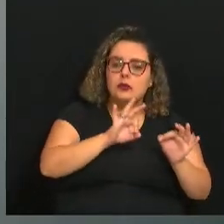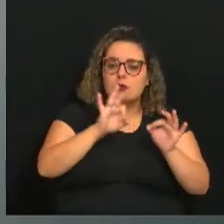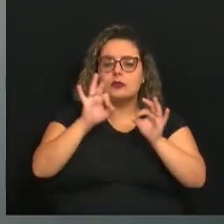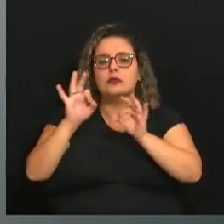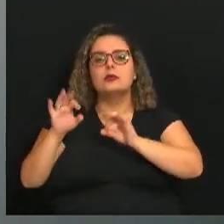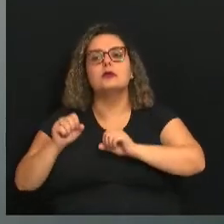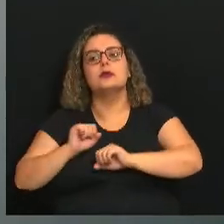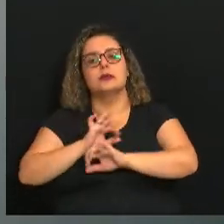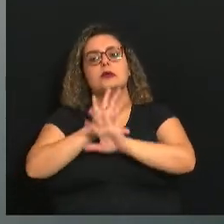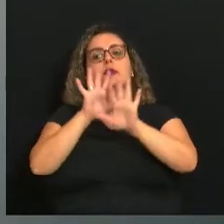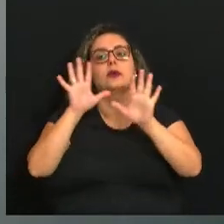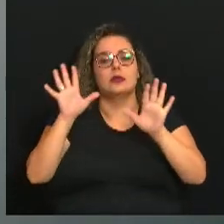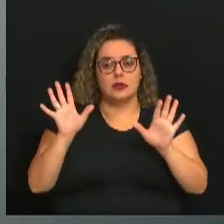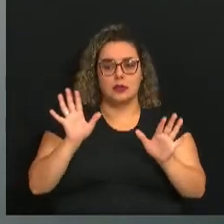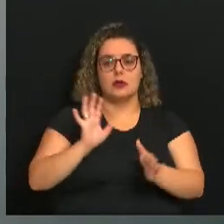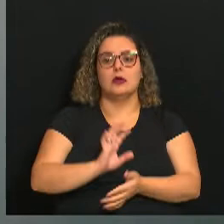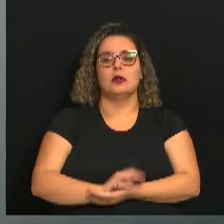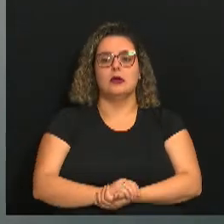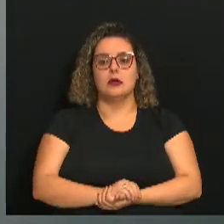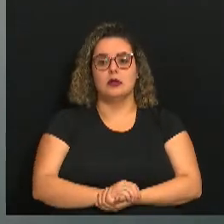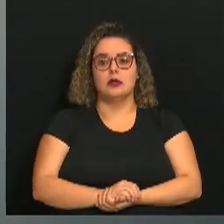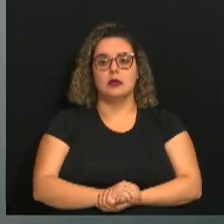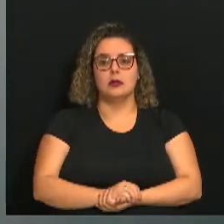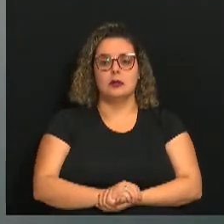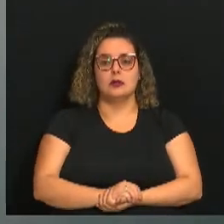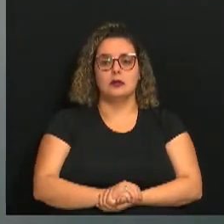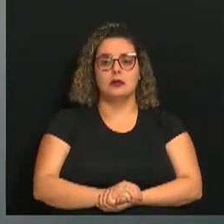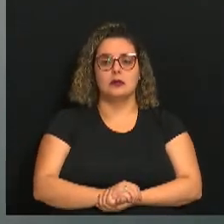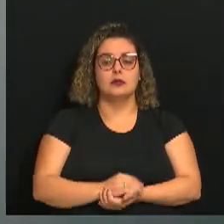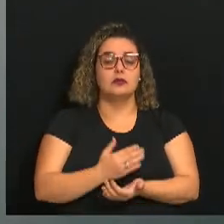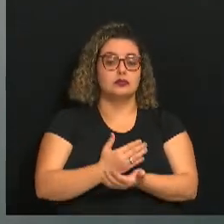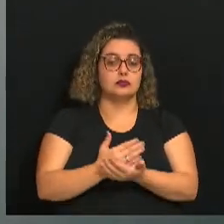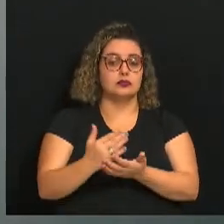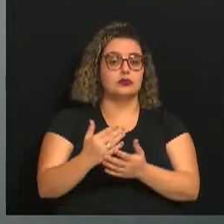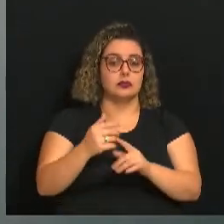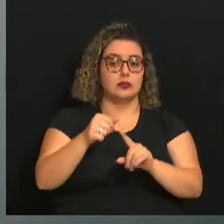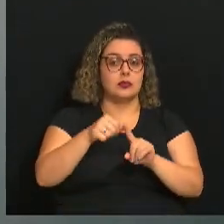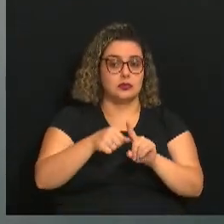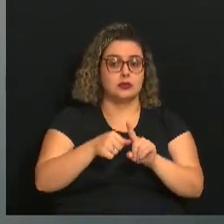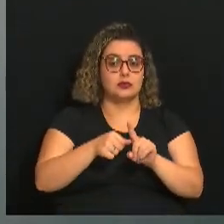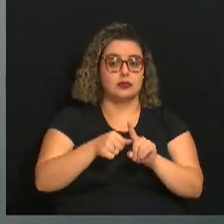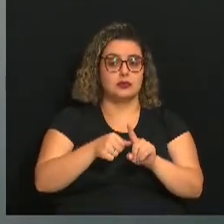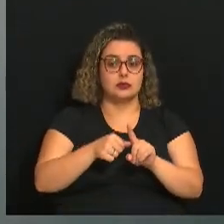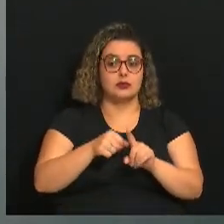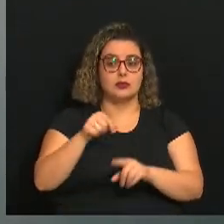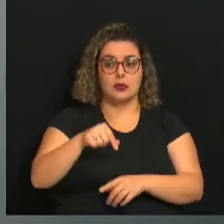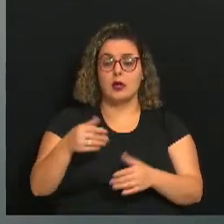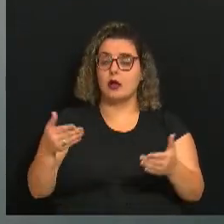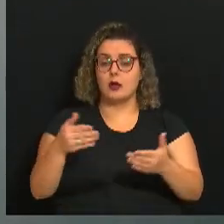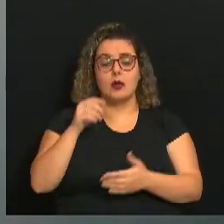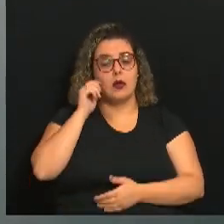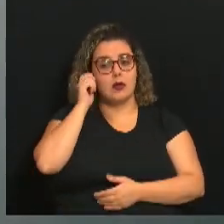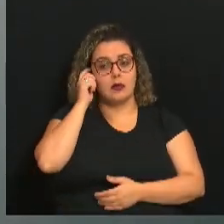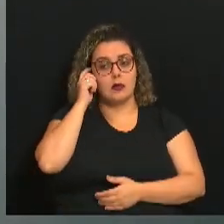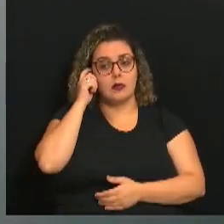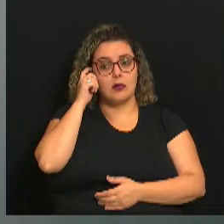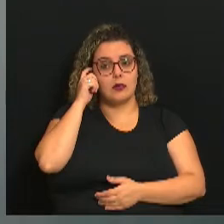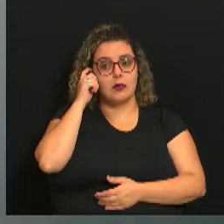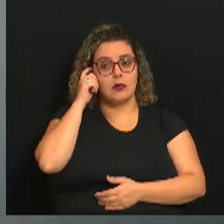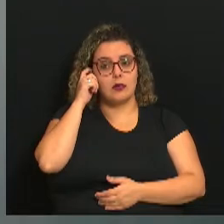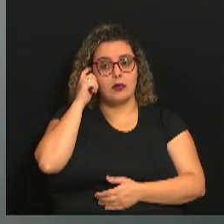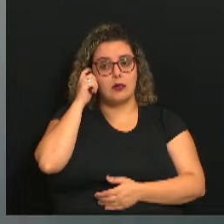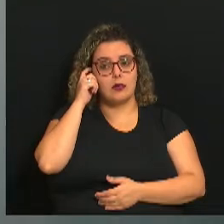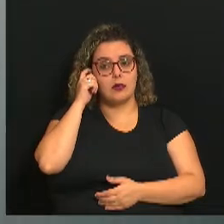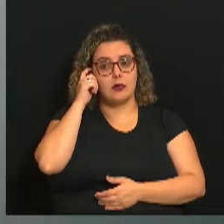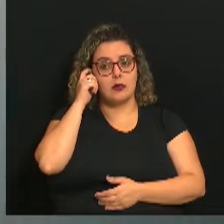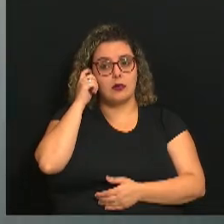vocês. Quando chega começo de mês, a gente tem que, agora, mais do que nunca, a gente tem que fazer esse acompanhamento de perto. Empresa,